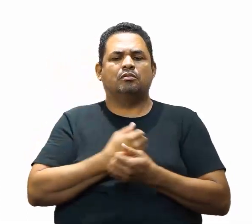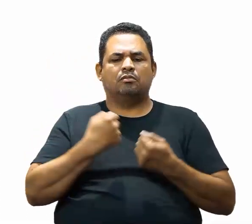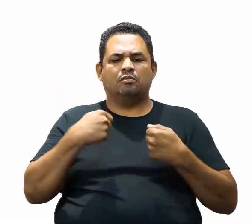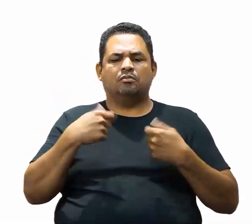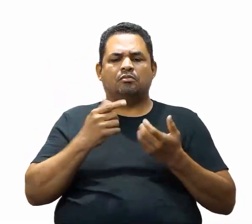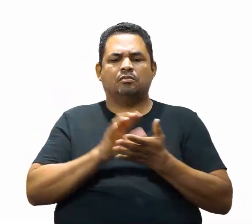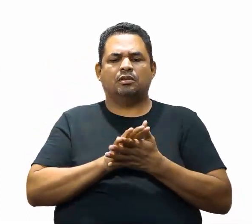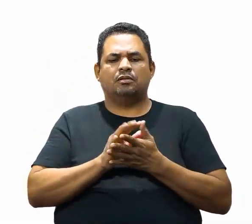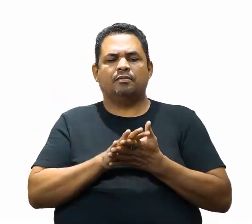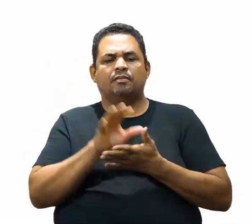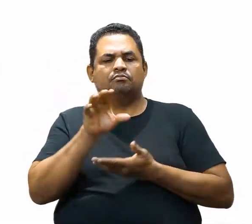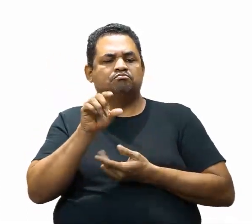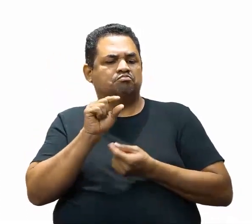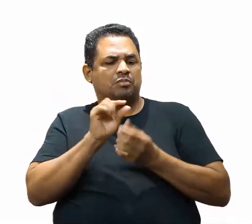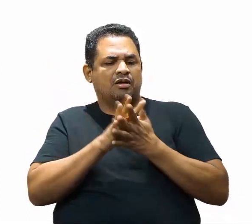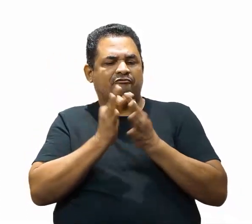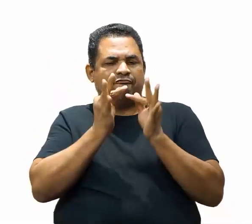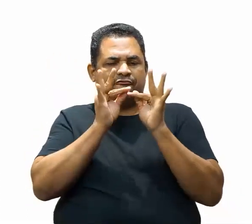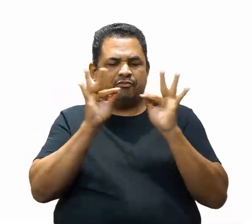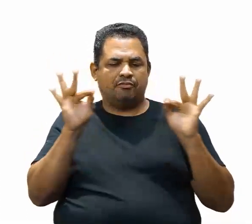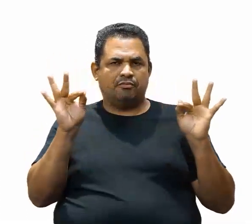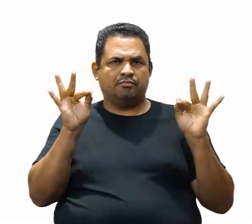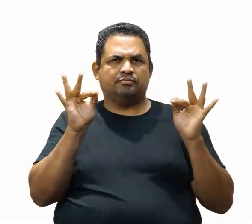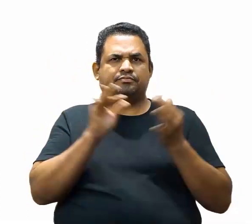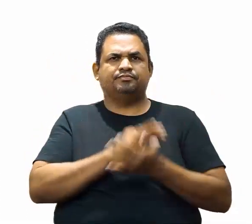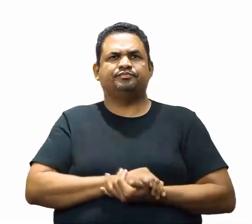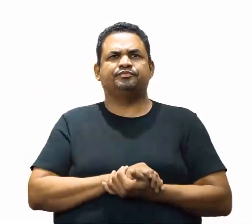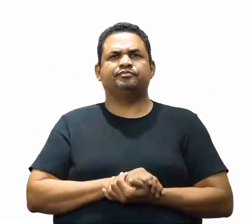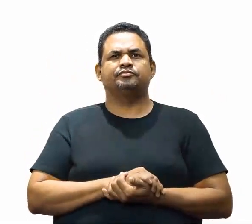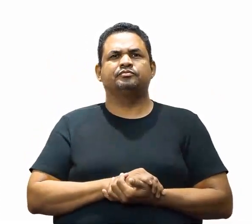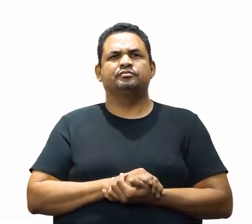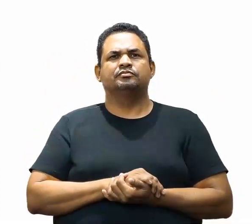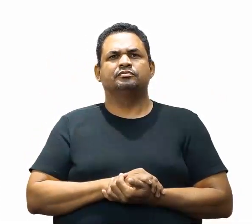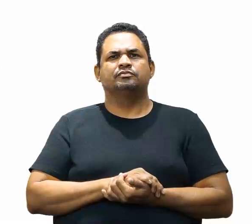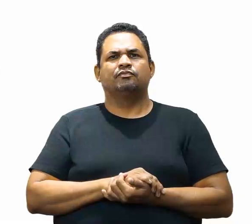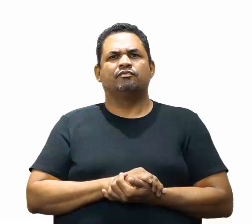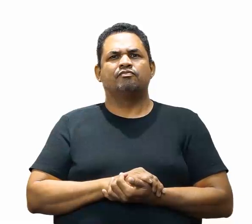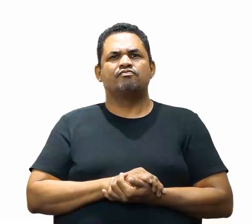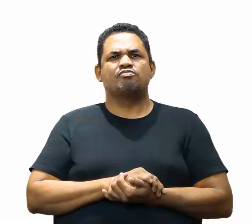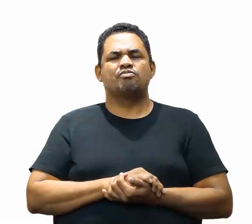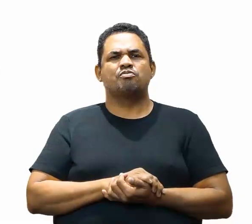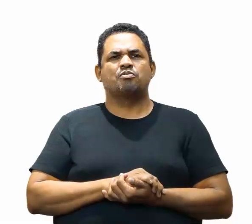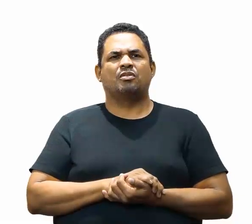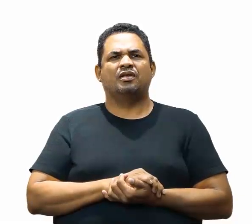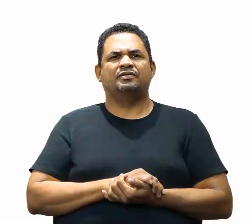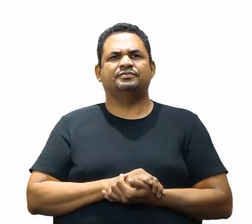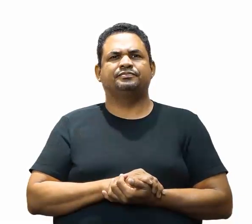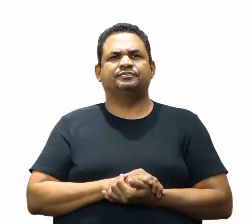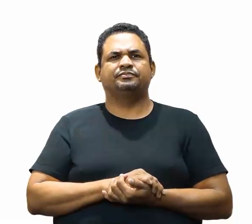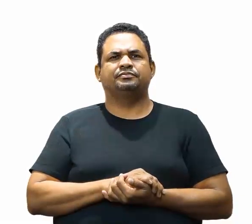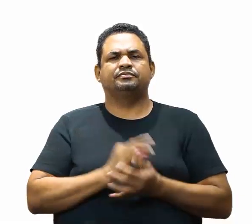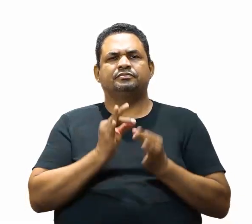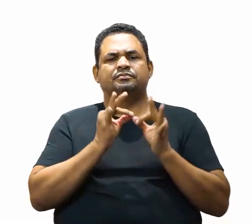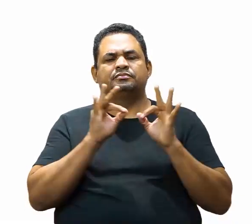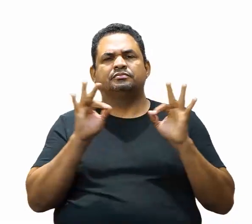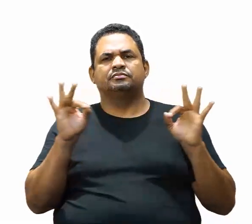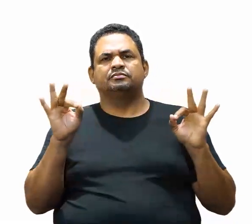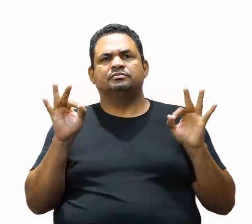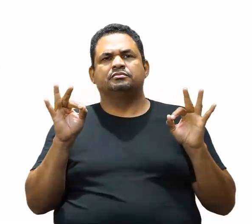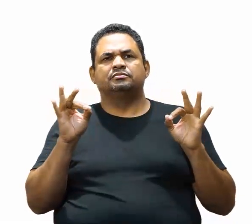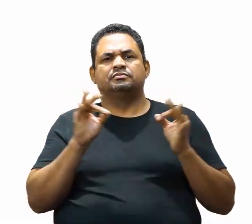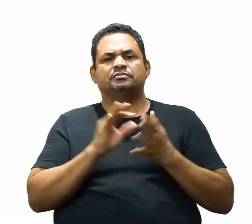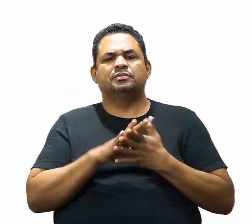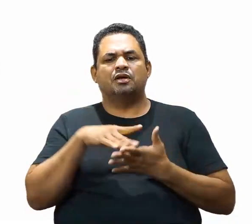frase igual esse exemplo aqui. Dedicarle más tiempo a mis aficiones es bueno. É uma frase em voz